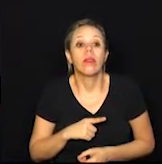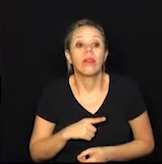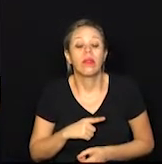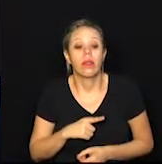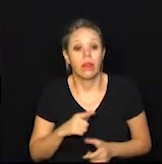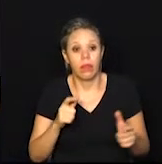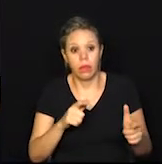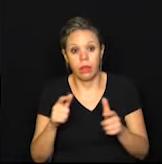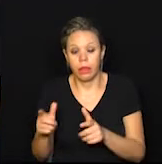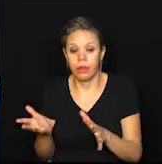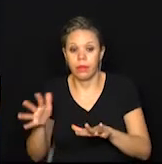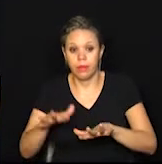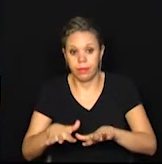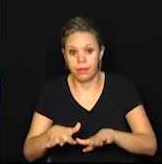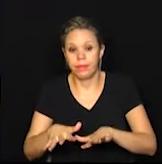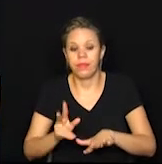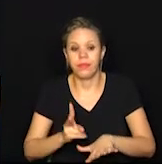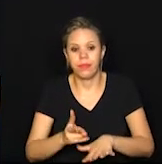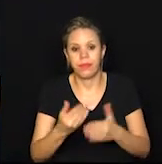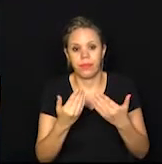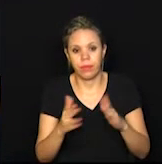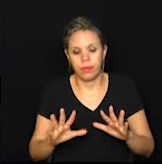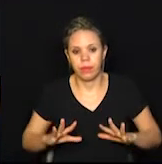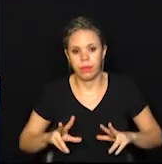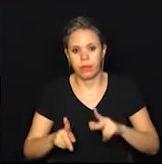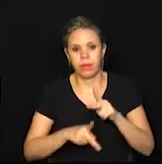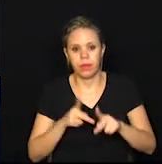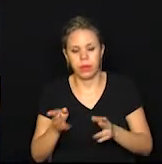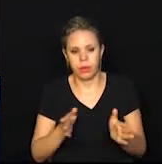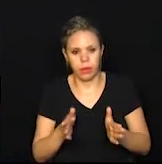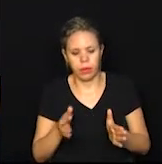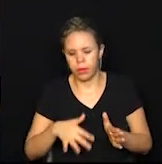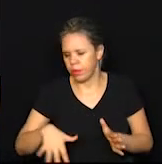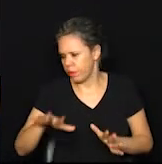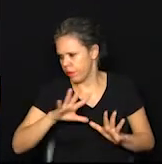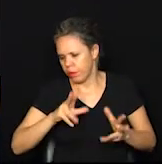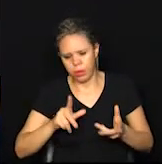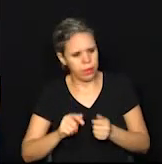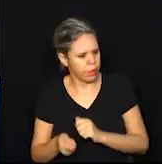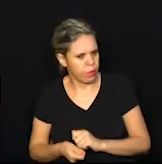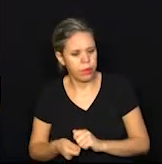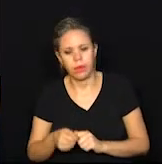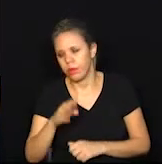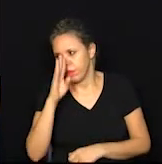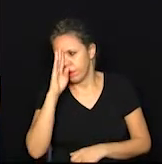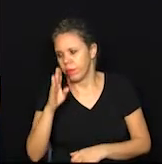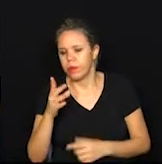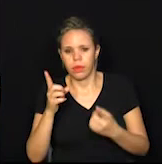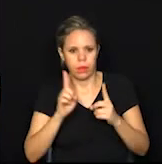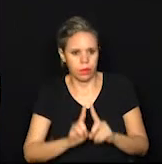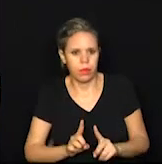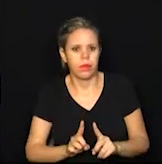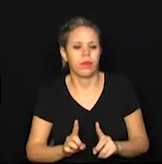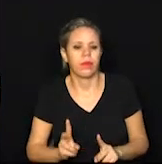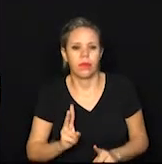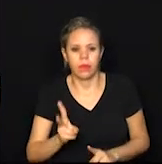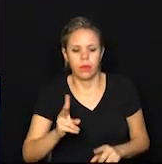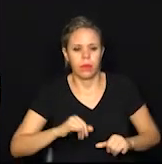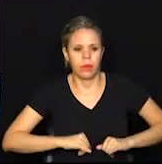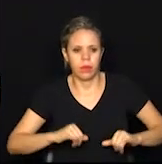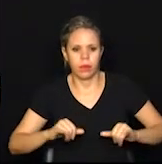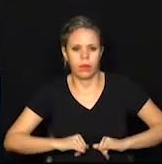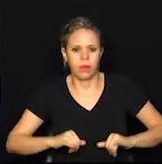espaços sempre inclusivos, sempre aberto a todo tipo de população, principalmente os deficientes que sempre